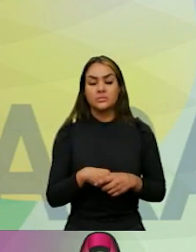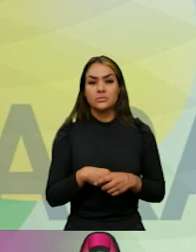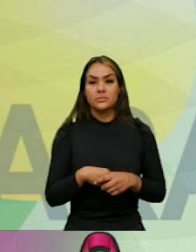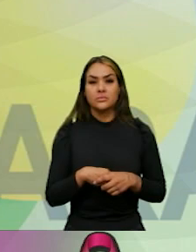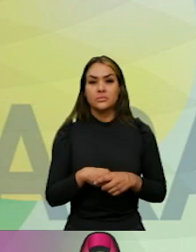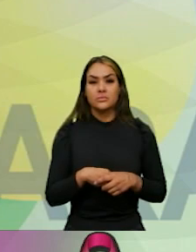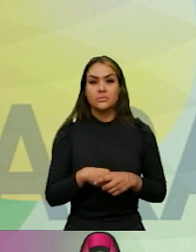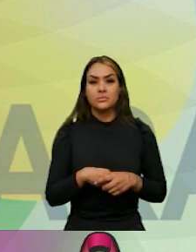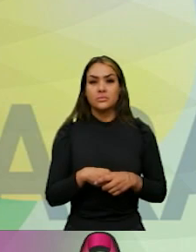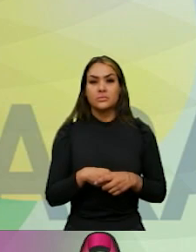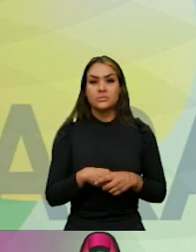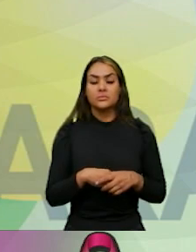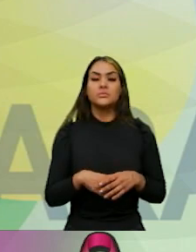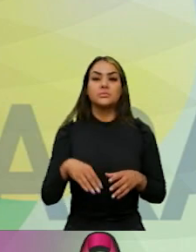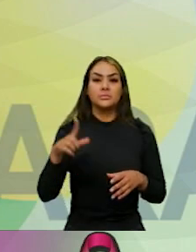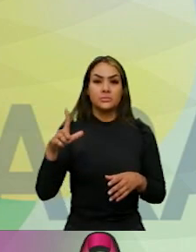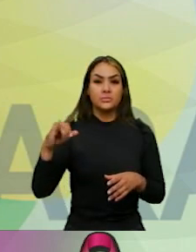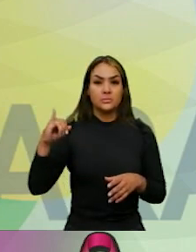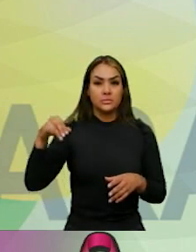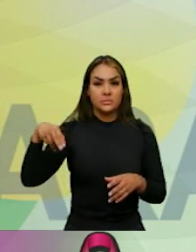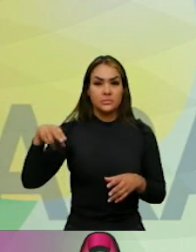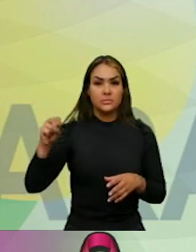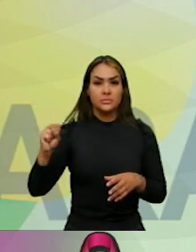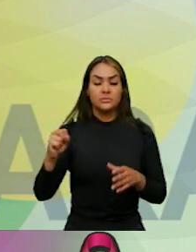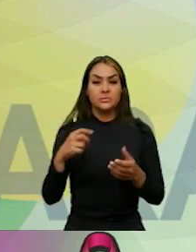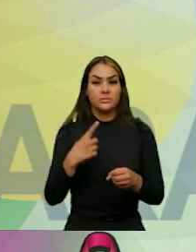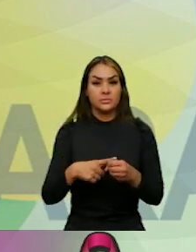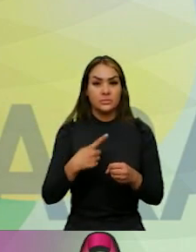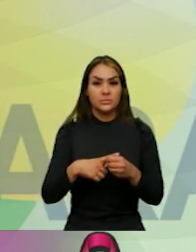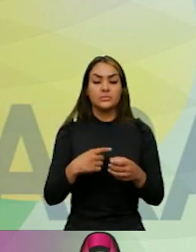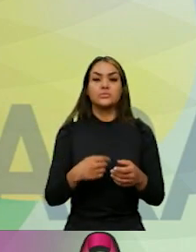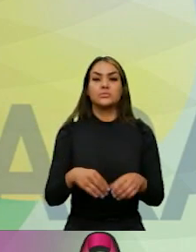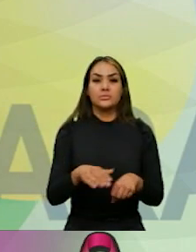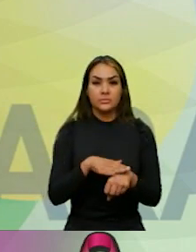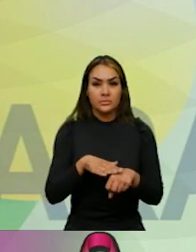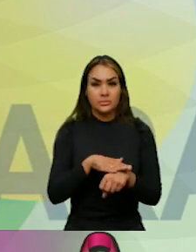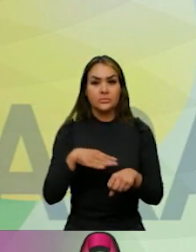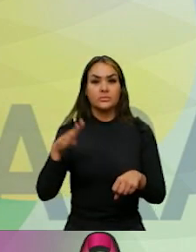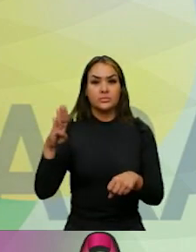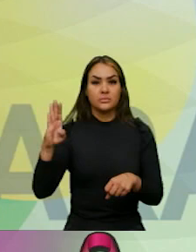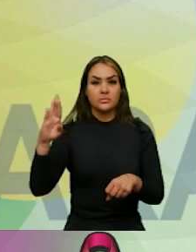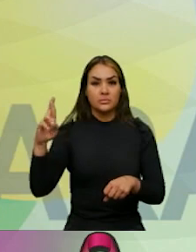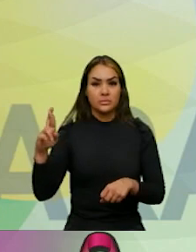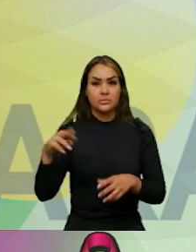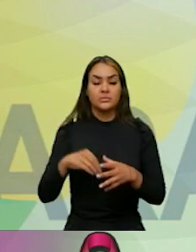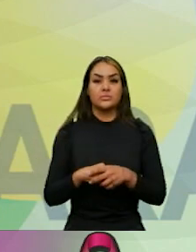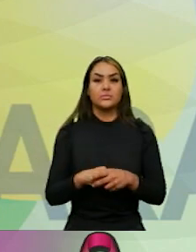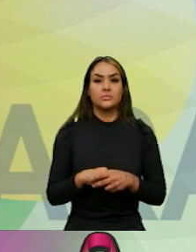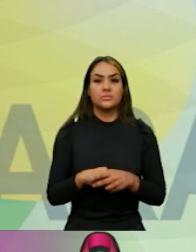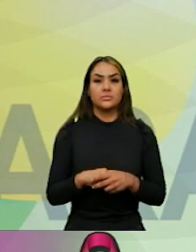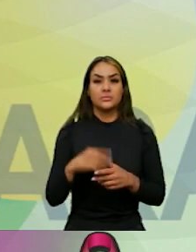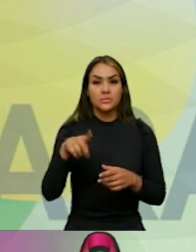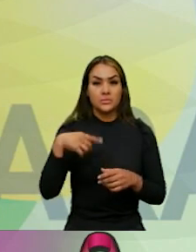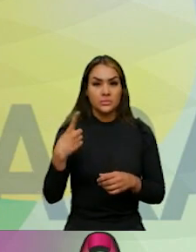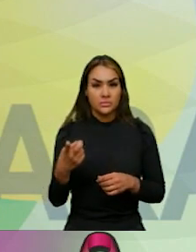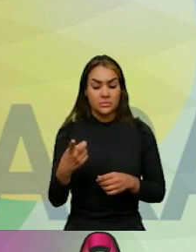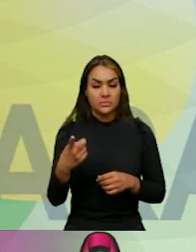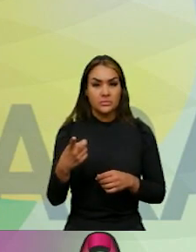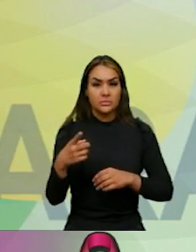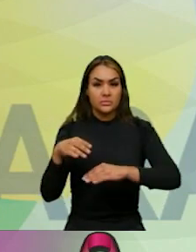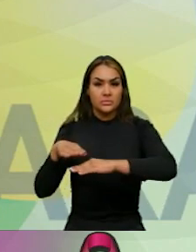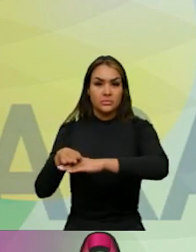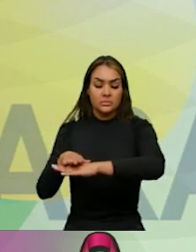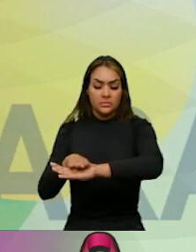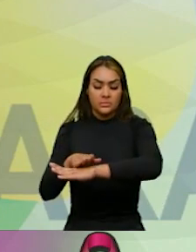Via Rondon. Nós articulamos com a Artesp, com o DR. E após a implantação